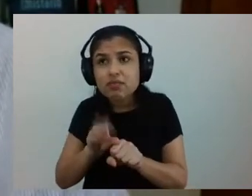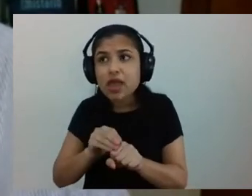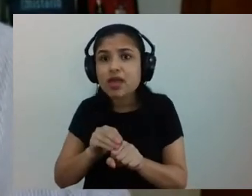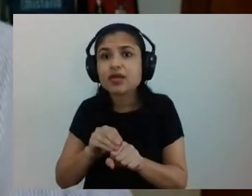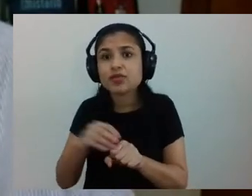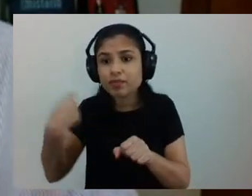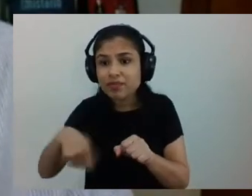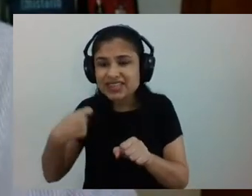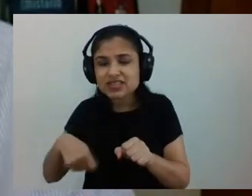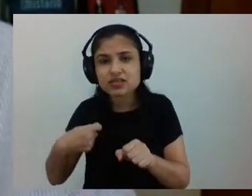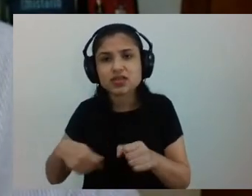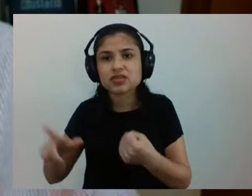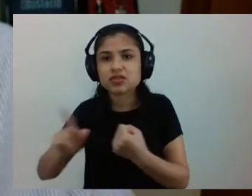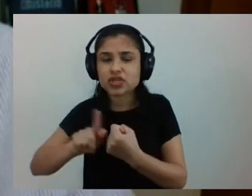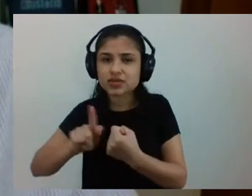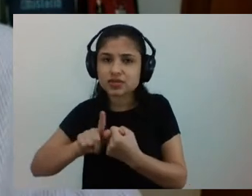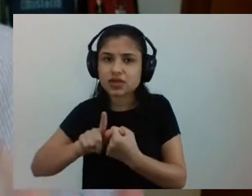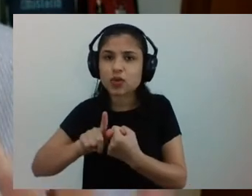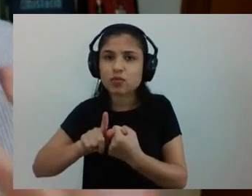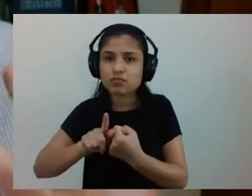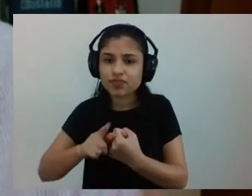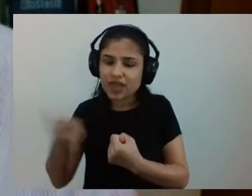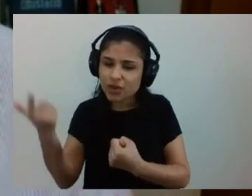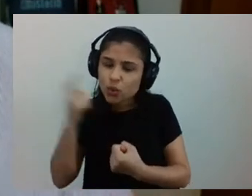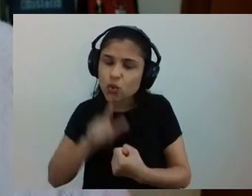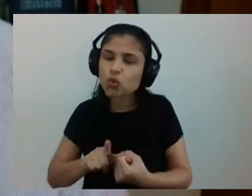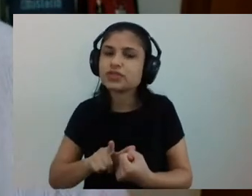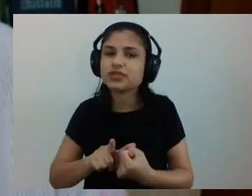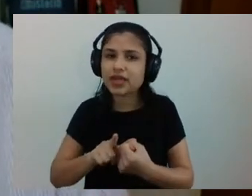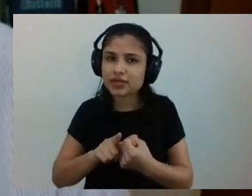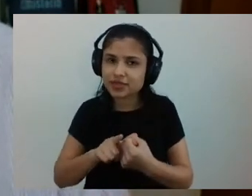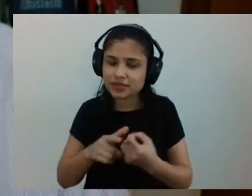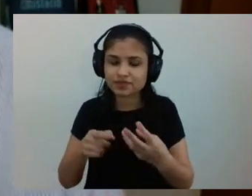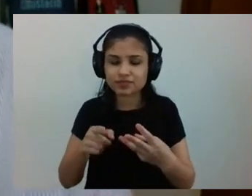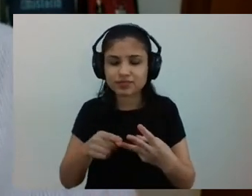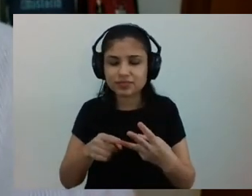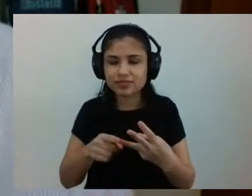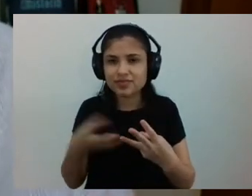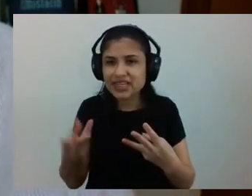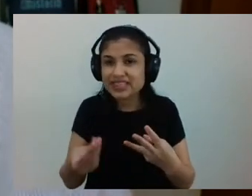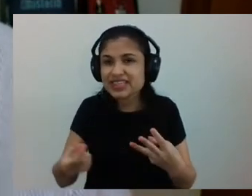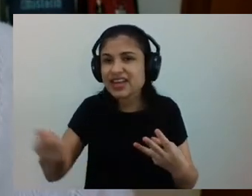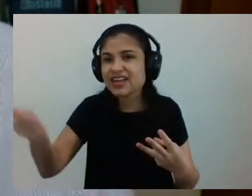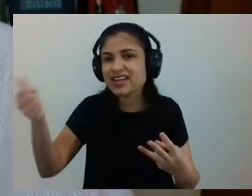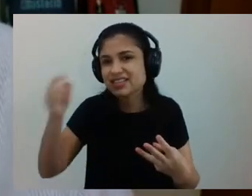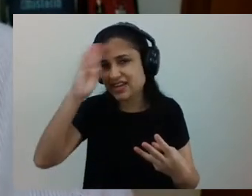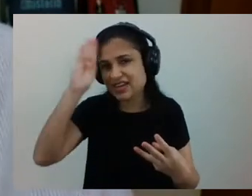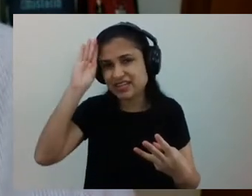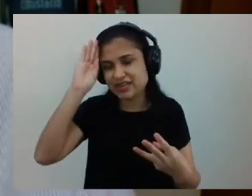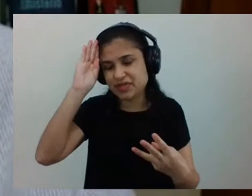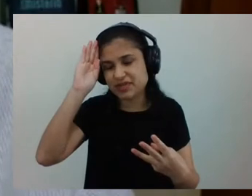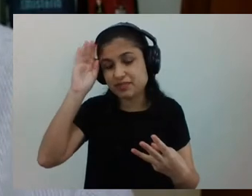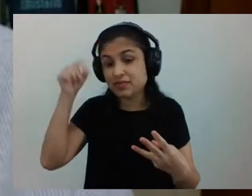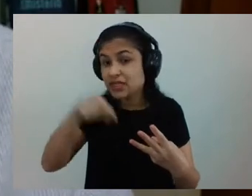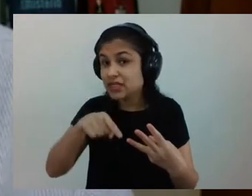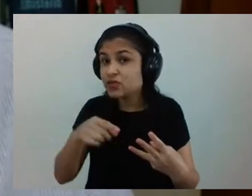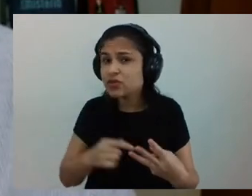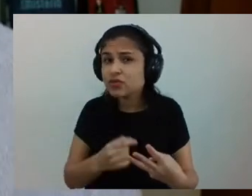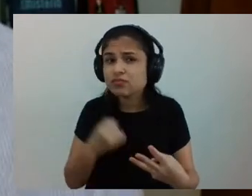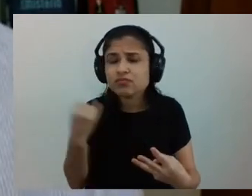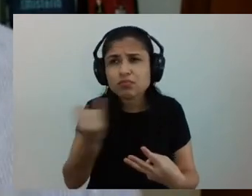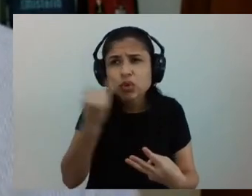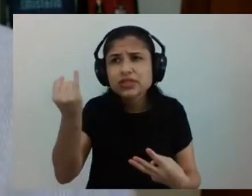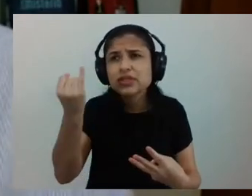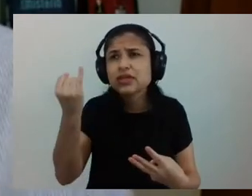da gestão para poder atingirmos a verdadeira excelência acadêmica. Isso é mais importante do que qualquer prédio,